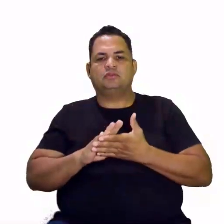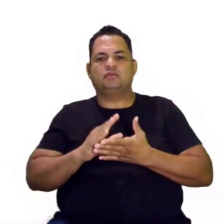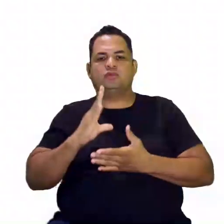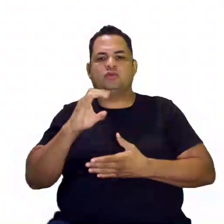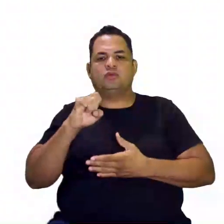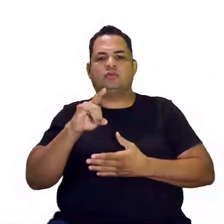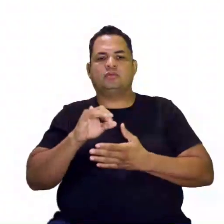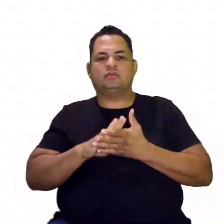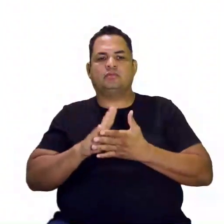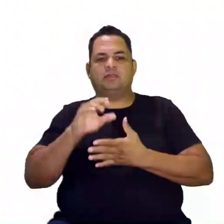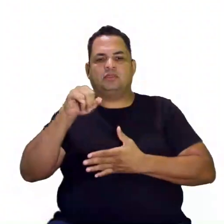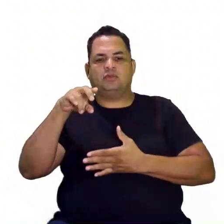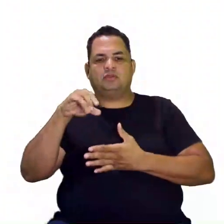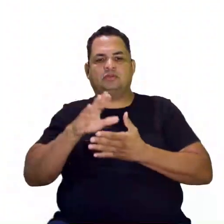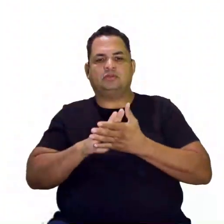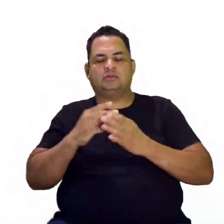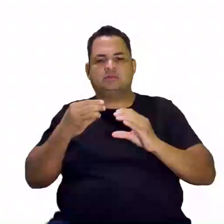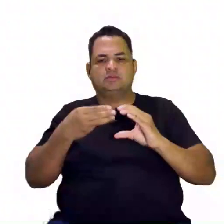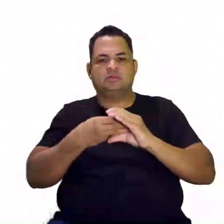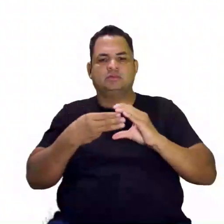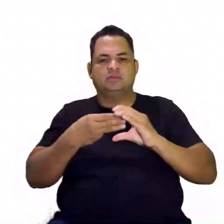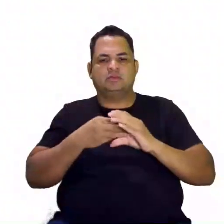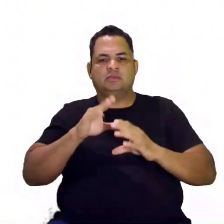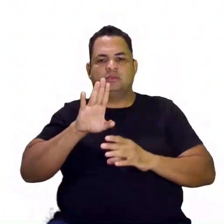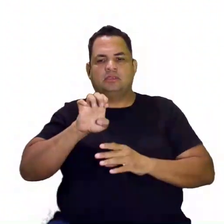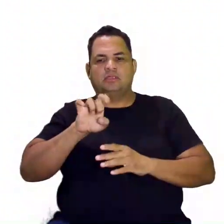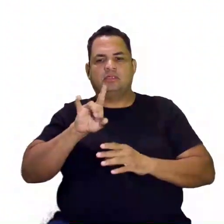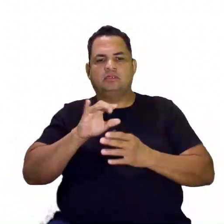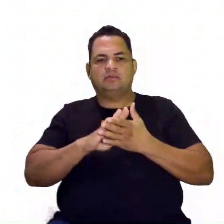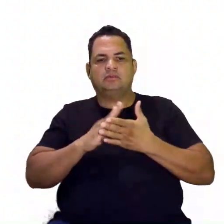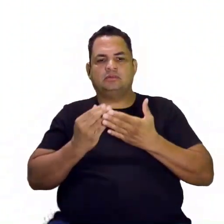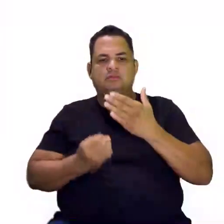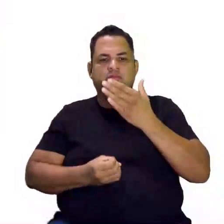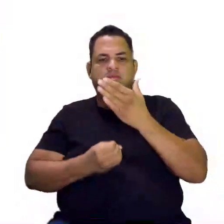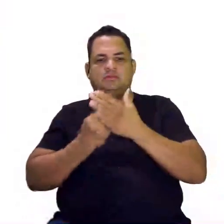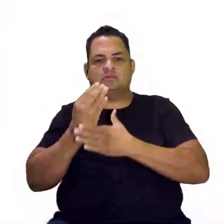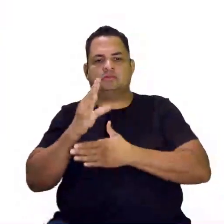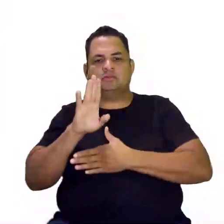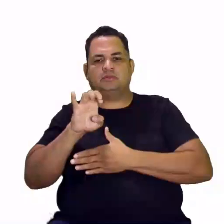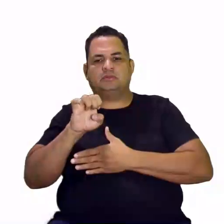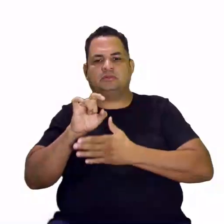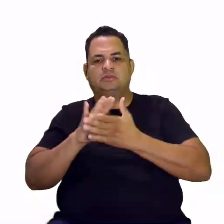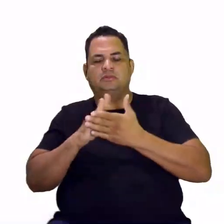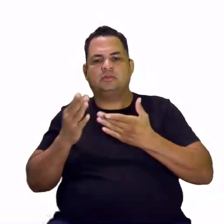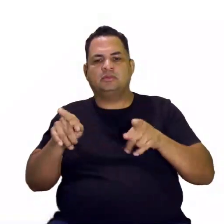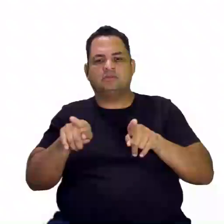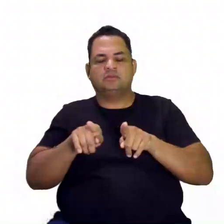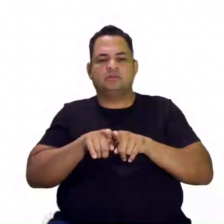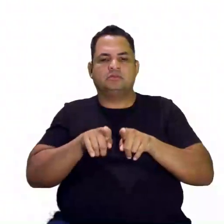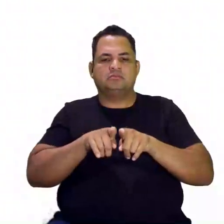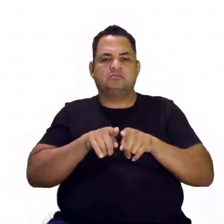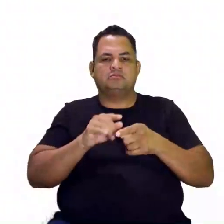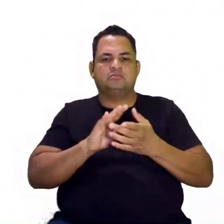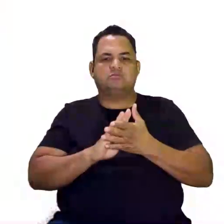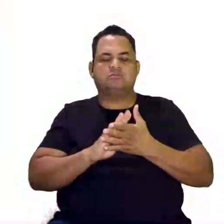cloroplastos e as mitocôndrias das células eucariontes surgiram dessa simbiose, ou seja,